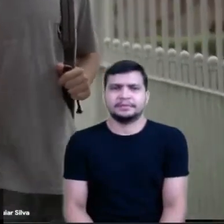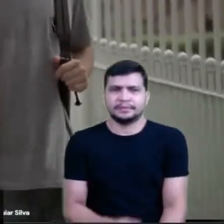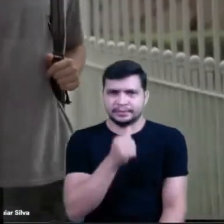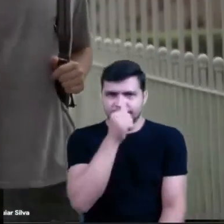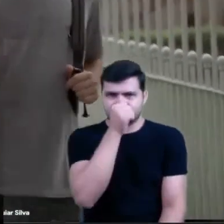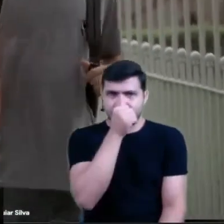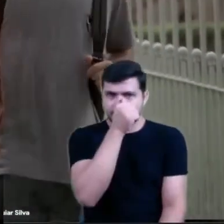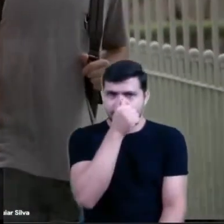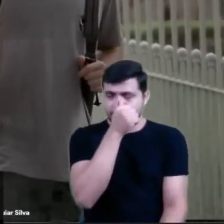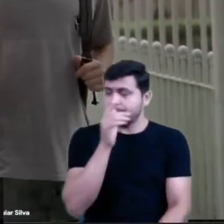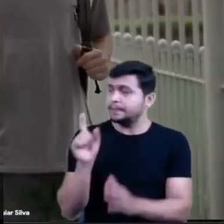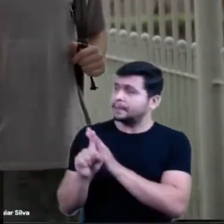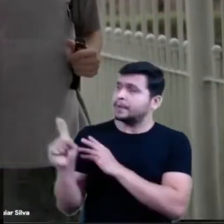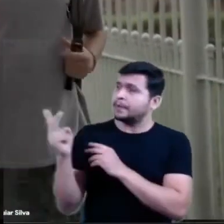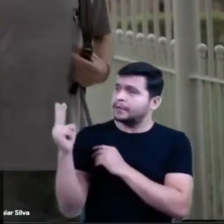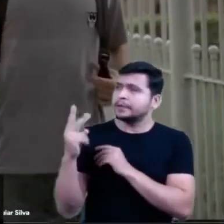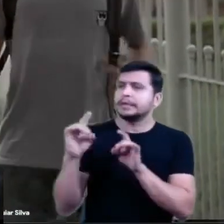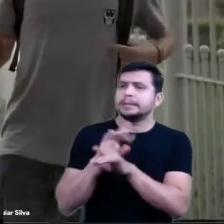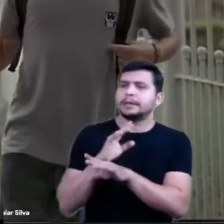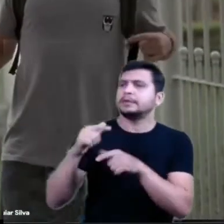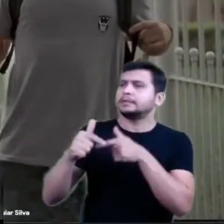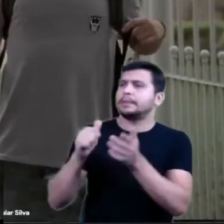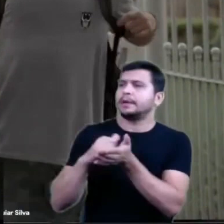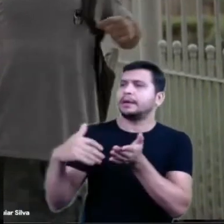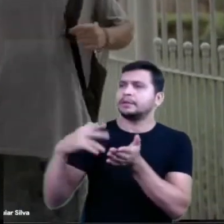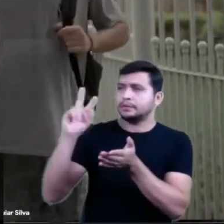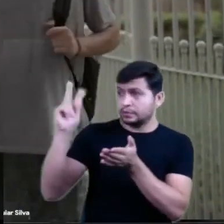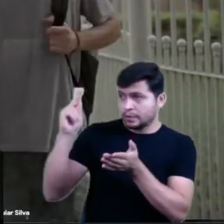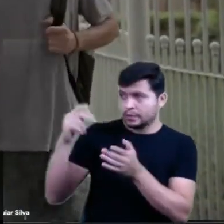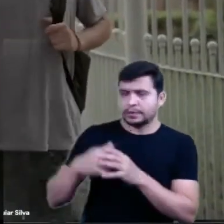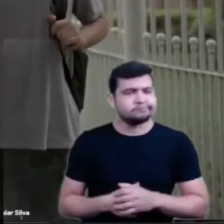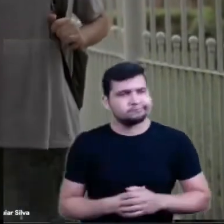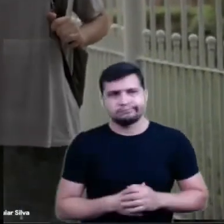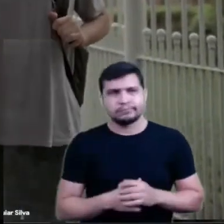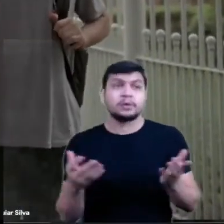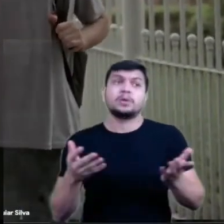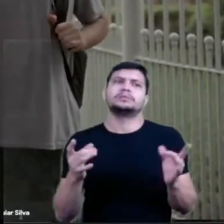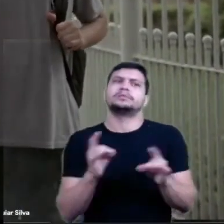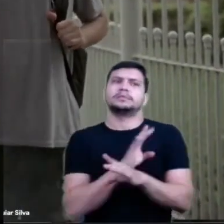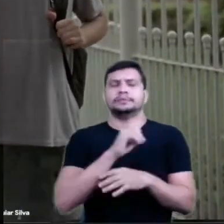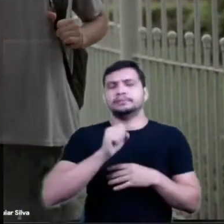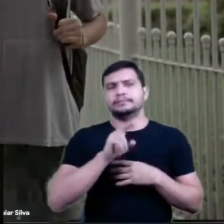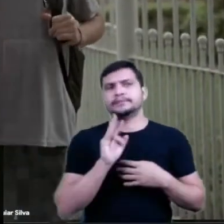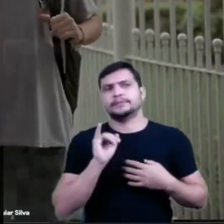Vocês já terminaram o trabalho de história? Não, a gente vai terminar hoje. Ah, tá, então tchau.